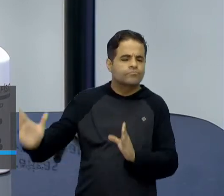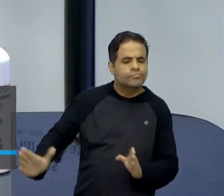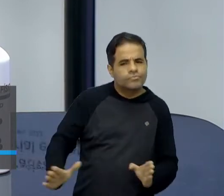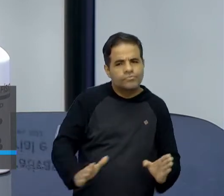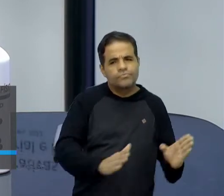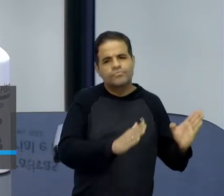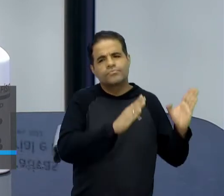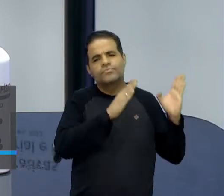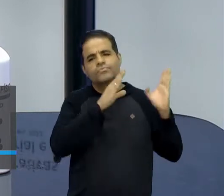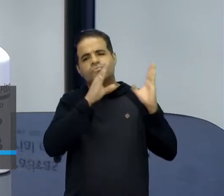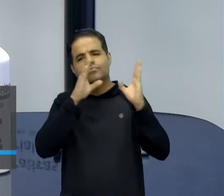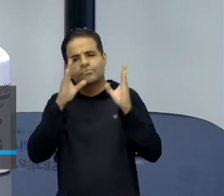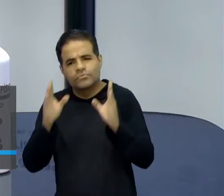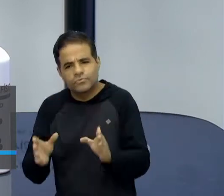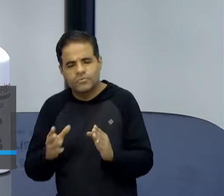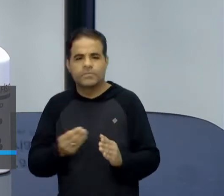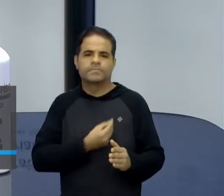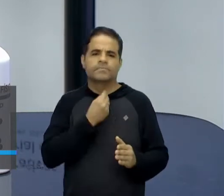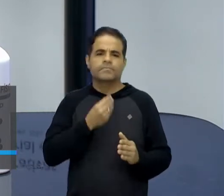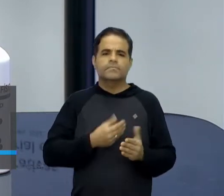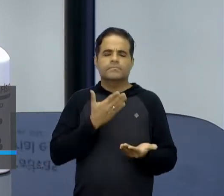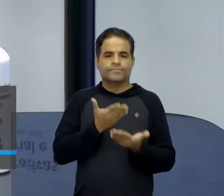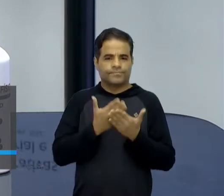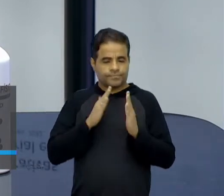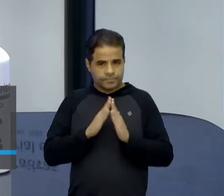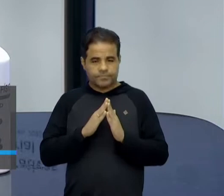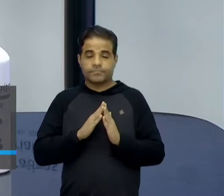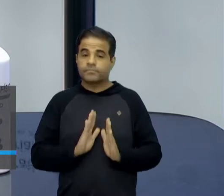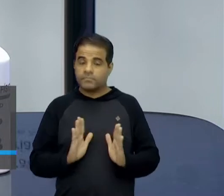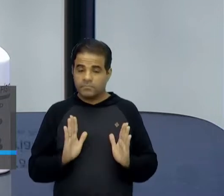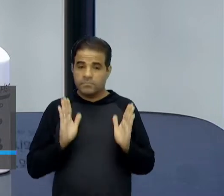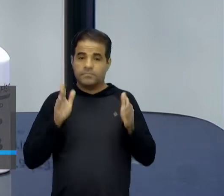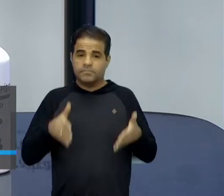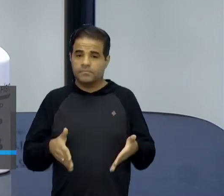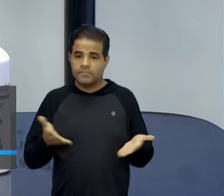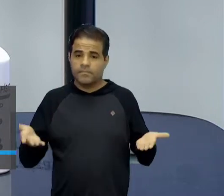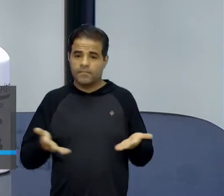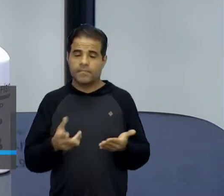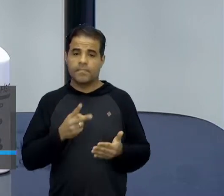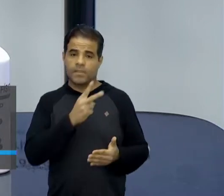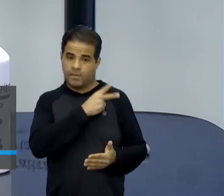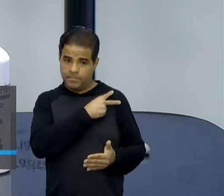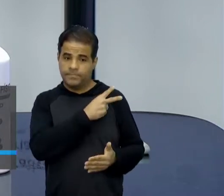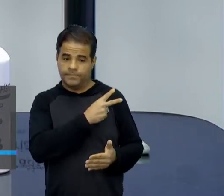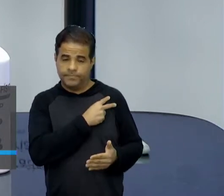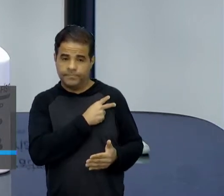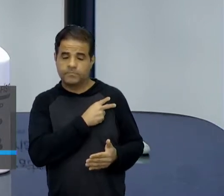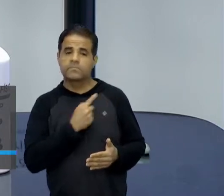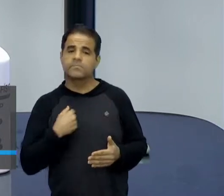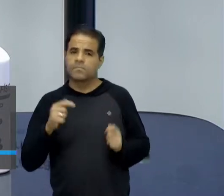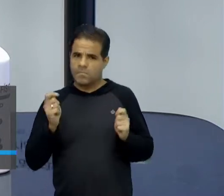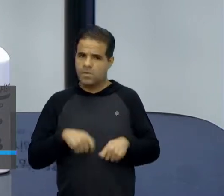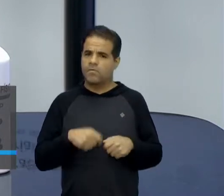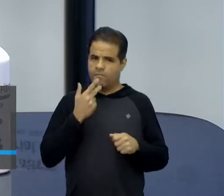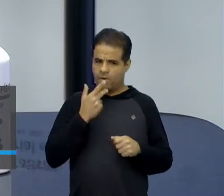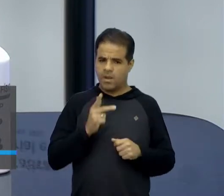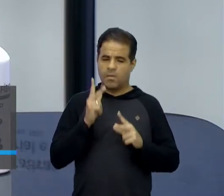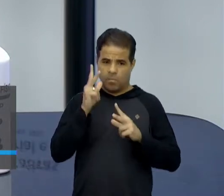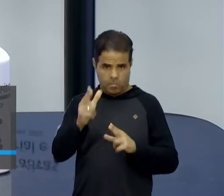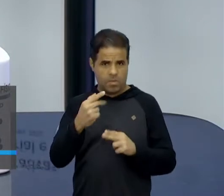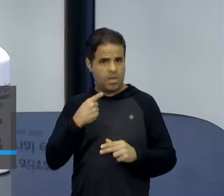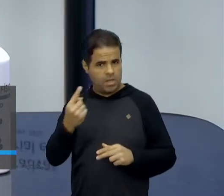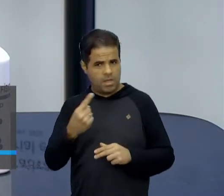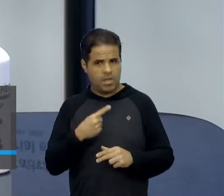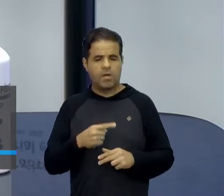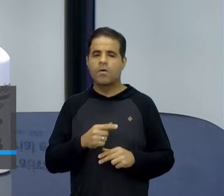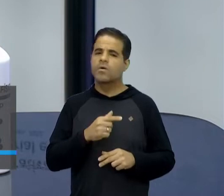toda a sua vivência escolar. E chega agora num ponto, na segunda série do ensino médio, que a gente já pode falar de igual para igual,